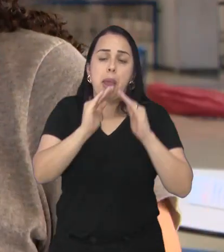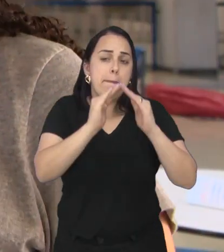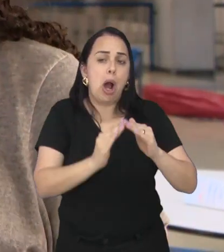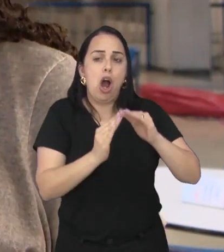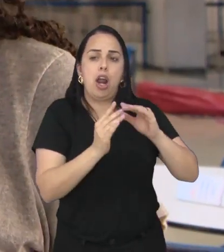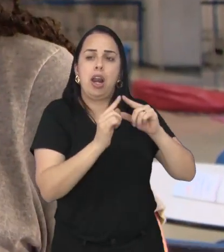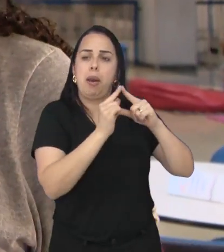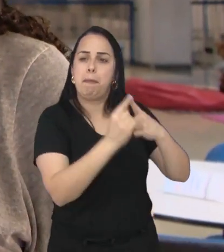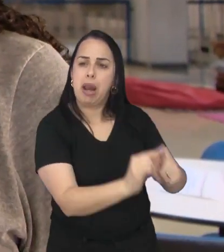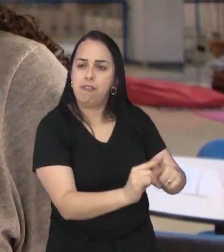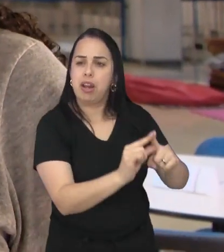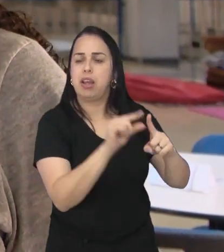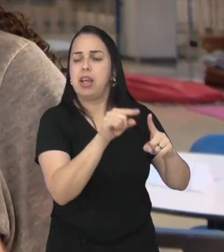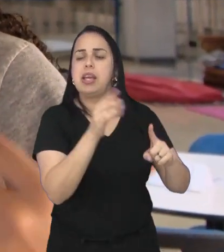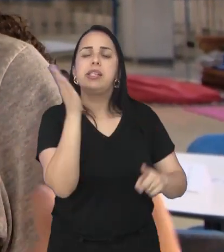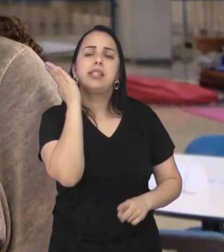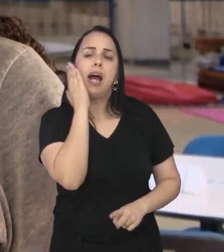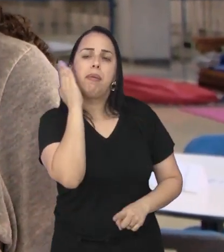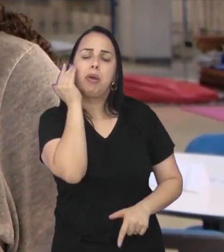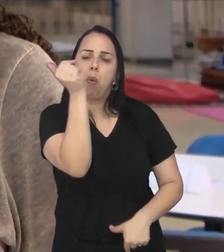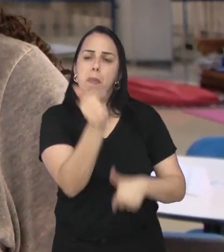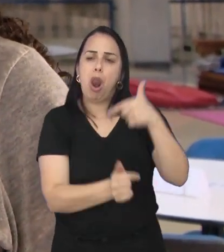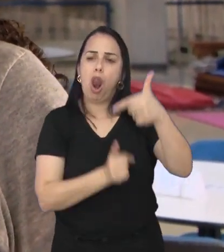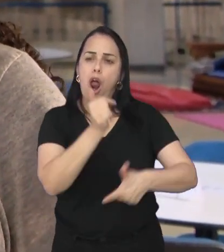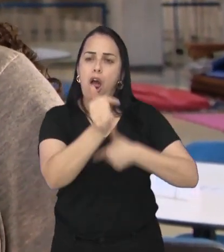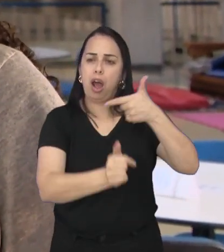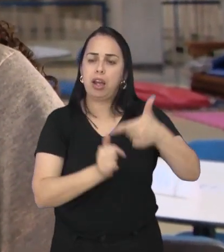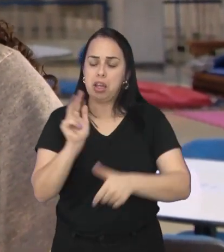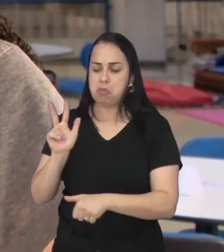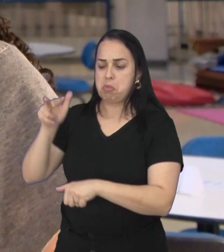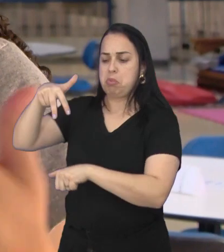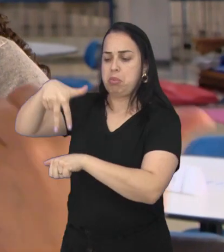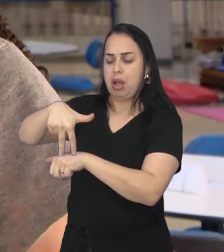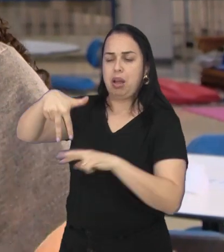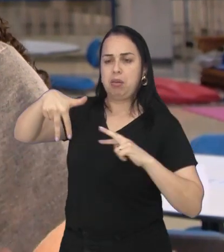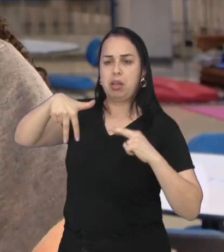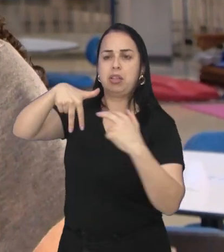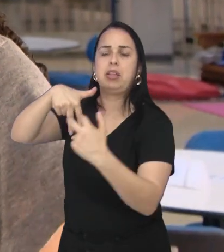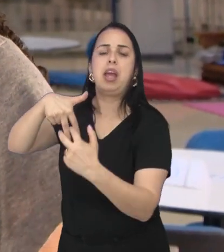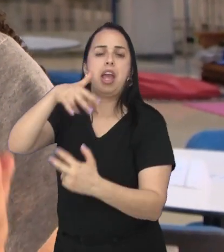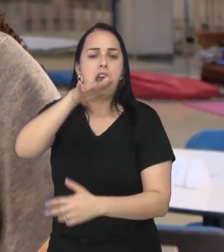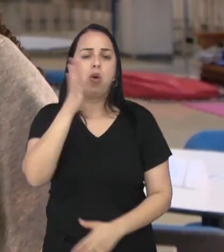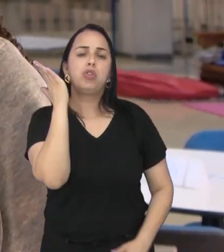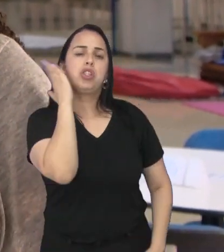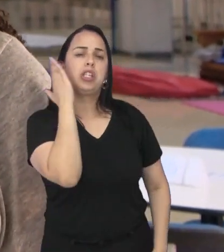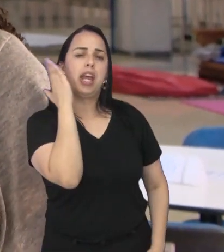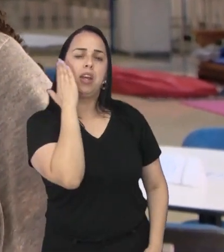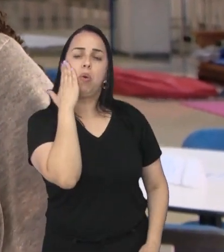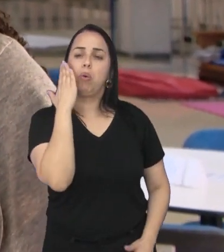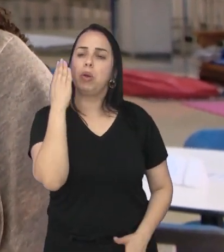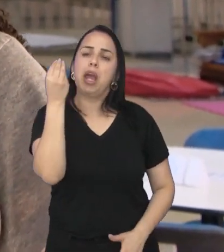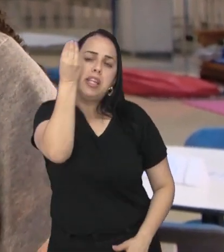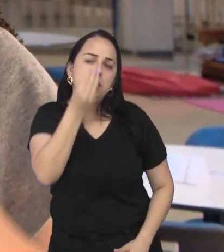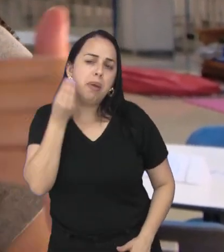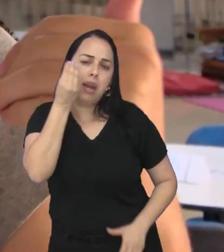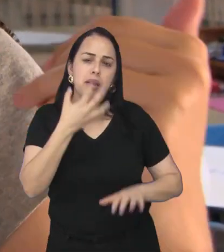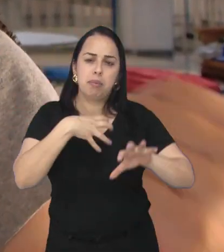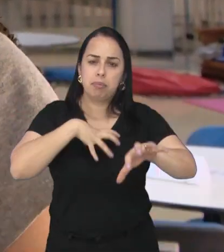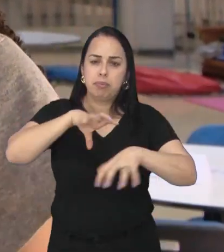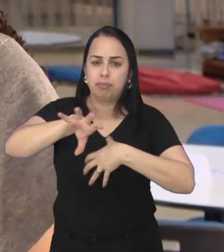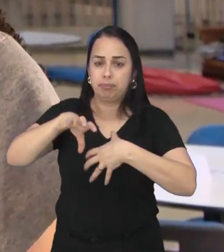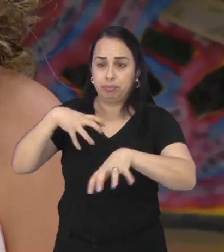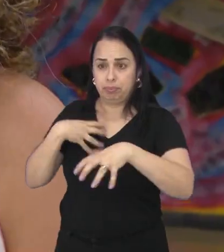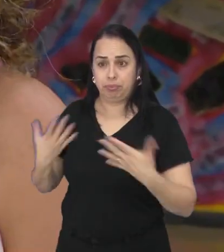lá na periferia, que saiba como é o dia a dia do trabalhador, que de fato vá poder estar lá para falar, não, eu sei o que se passa, sei como resolver